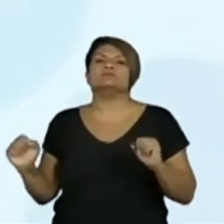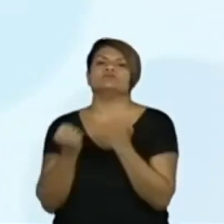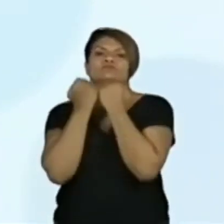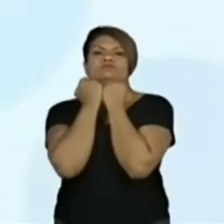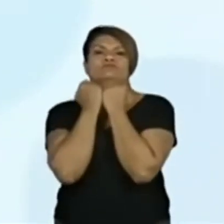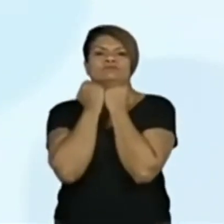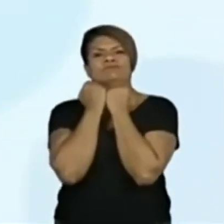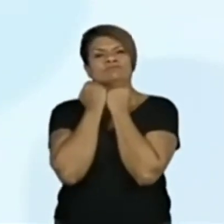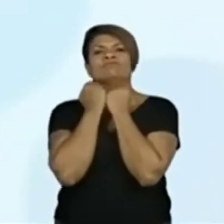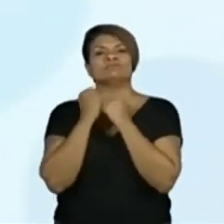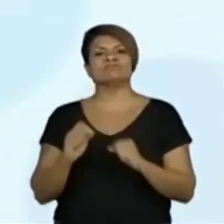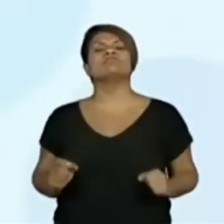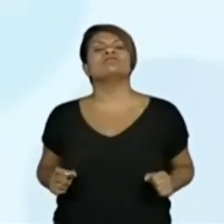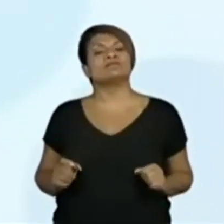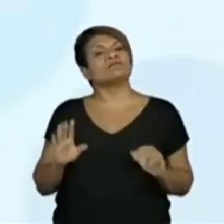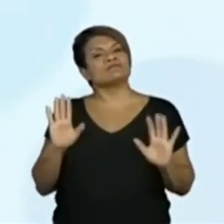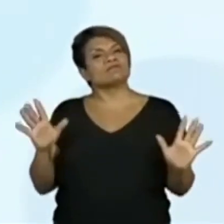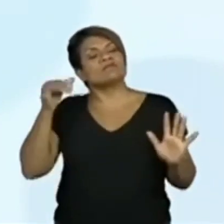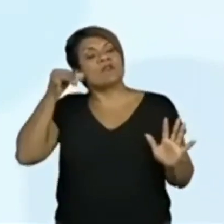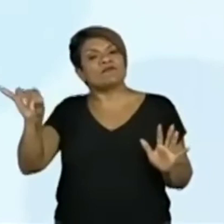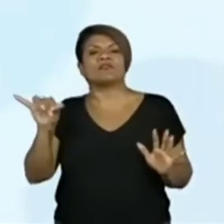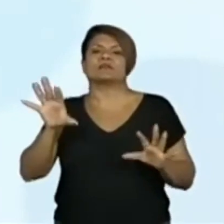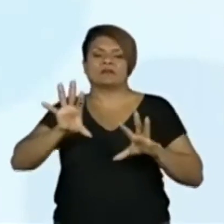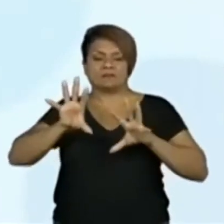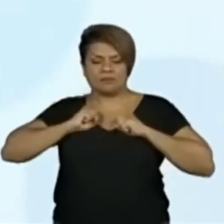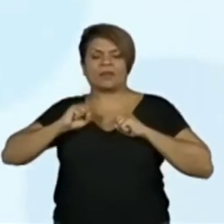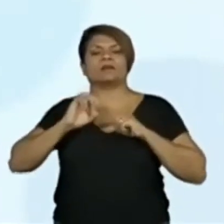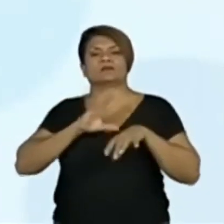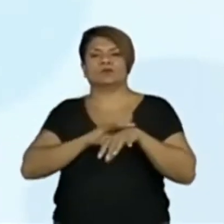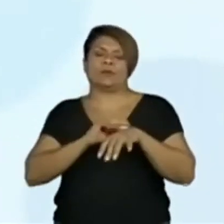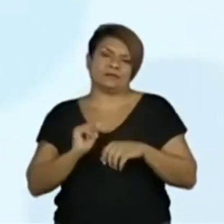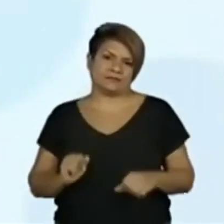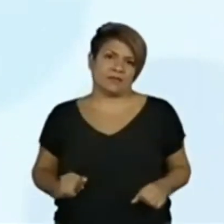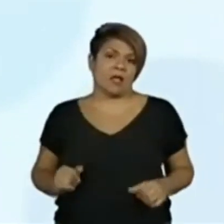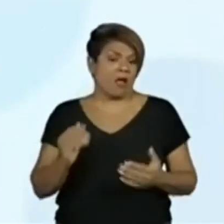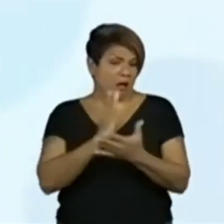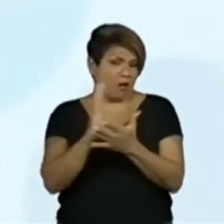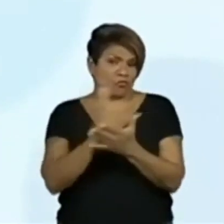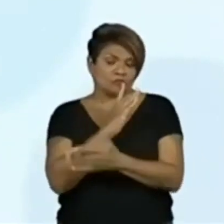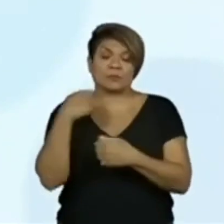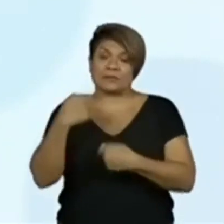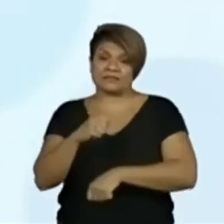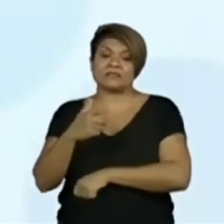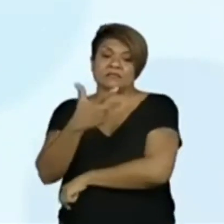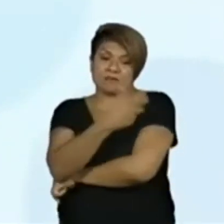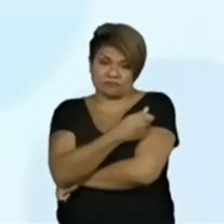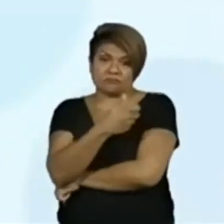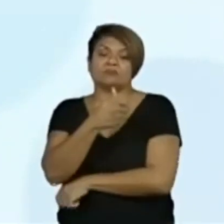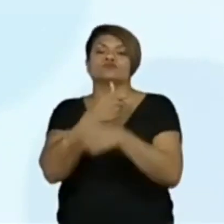evitam que a doença apareça no futuro. Em alguns casos, precisamos tomar doses de